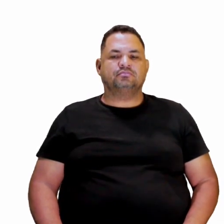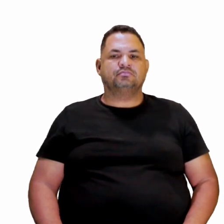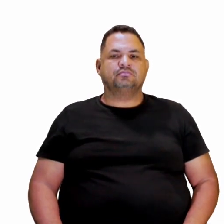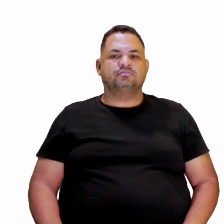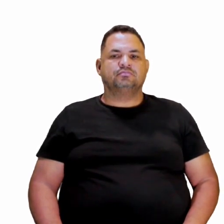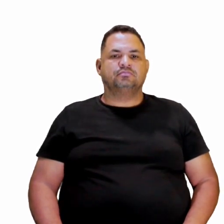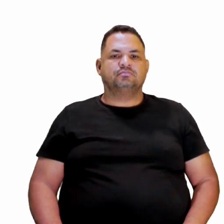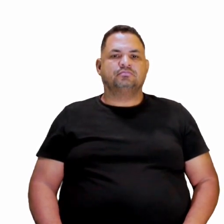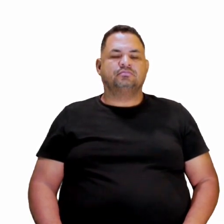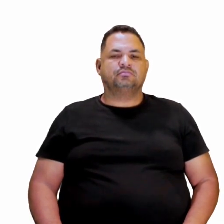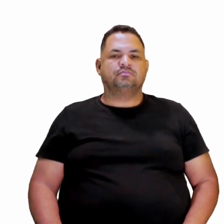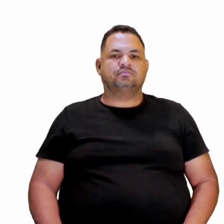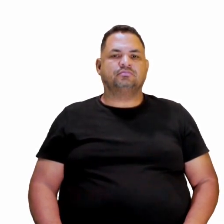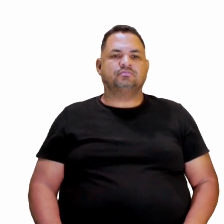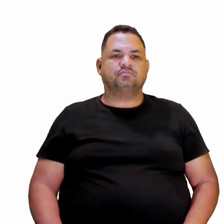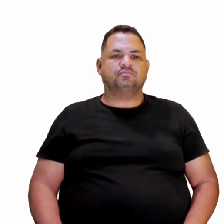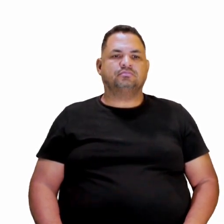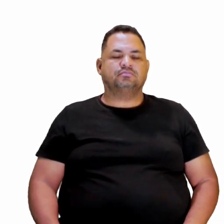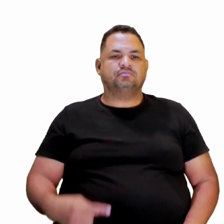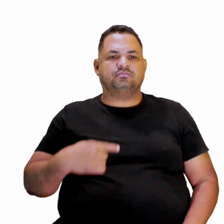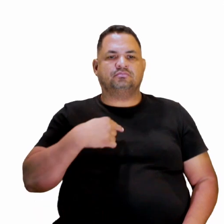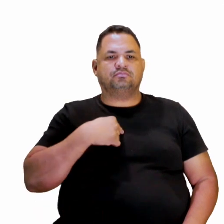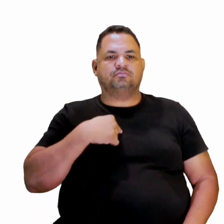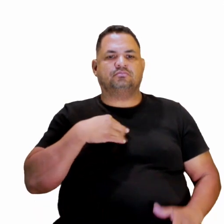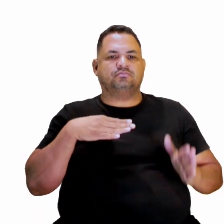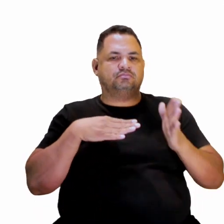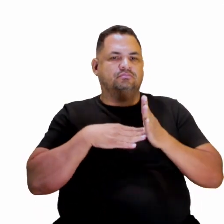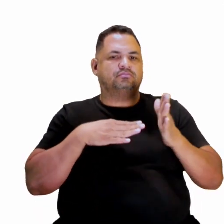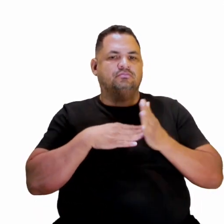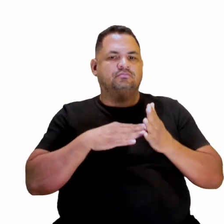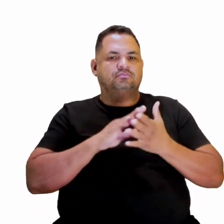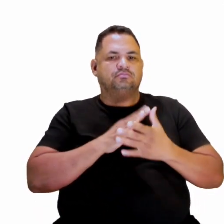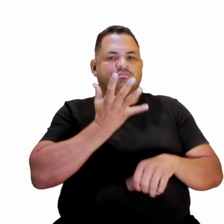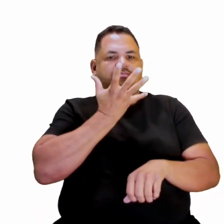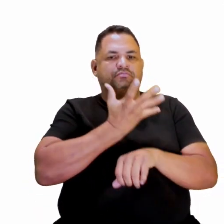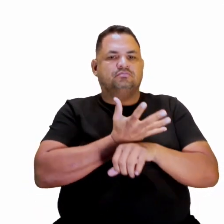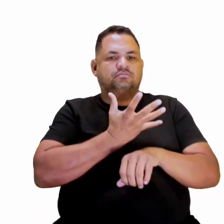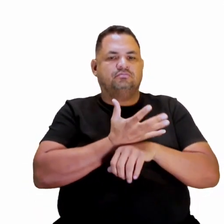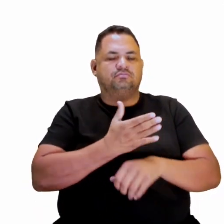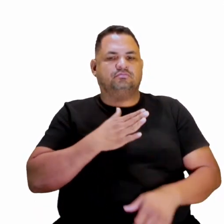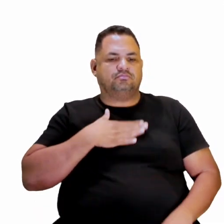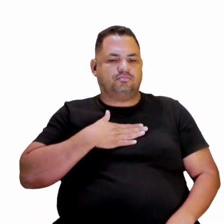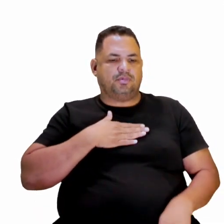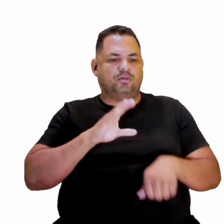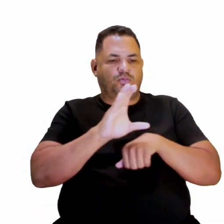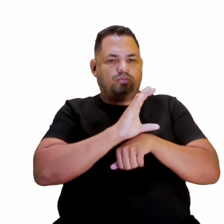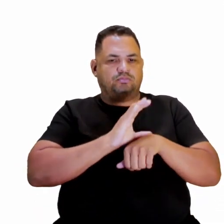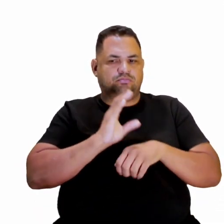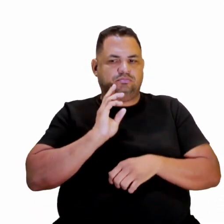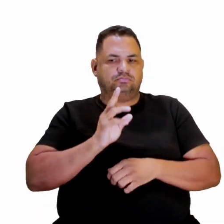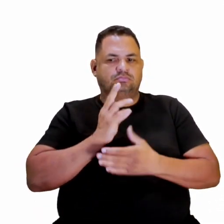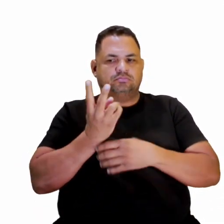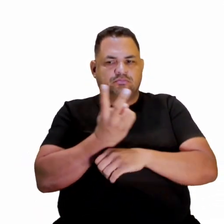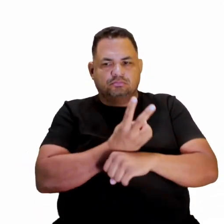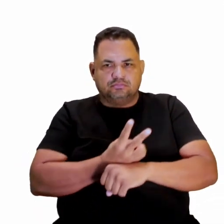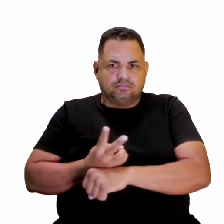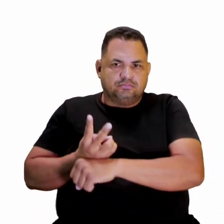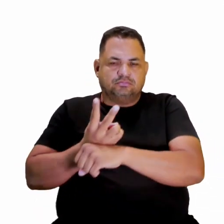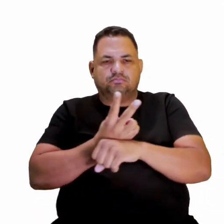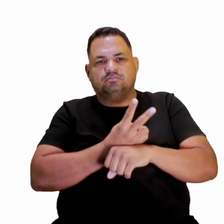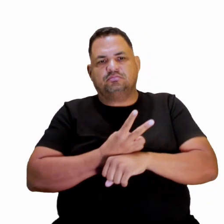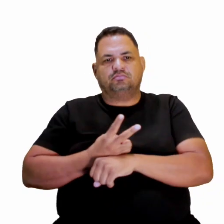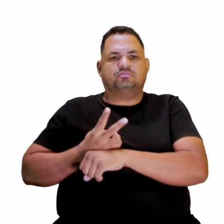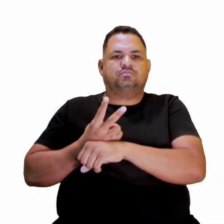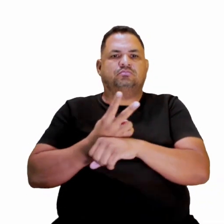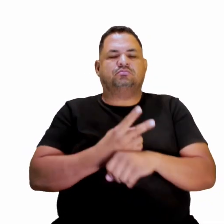seja, eu não me limito às disciplinas do meu curso. Estou sempre à procura. I am